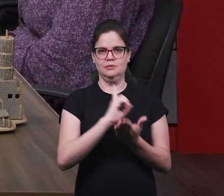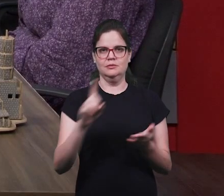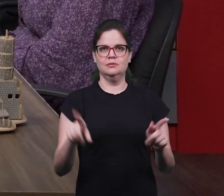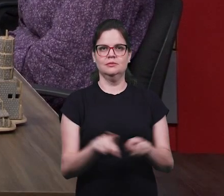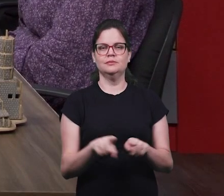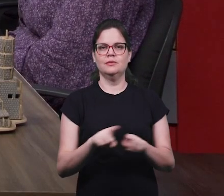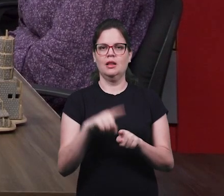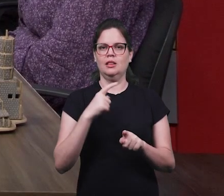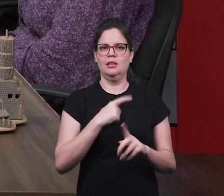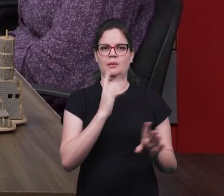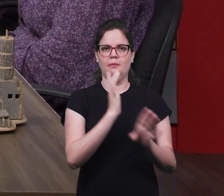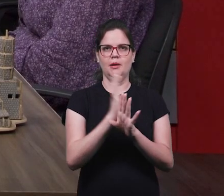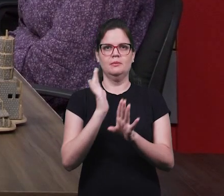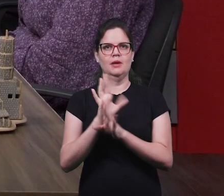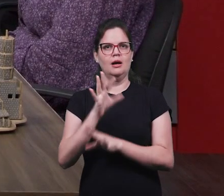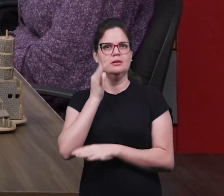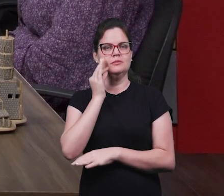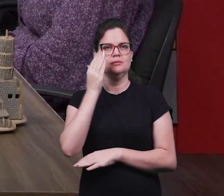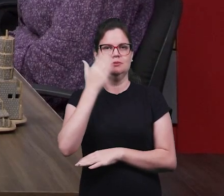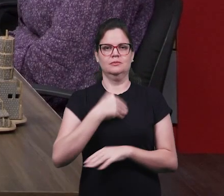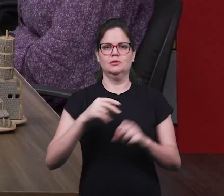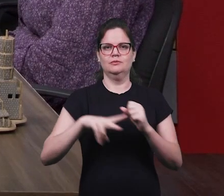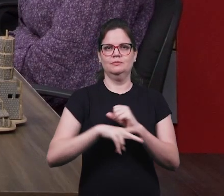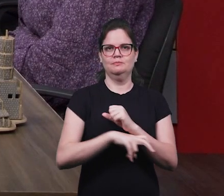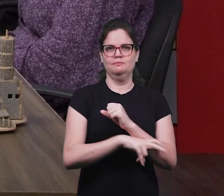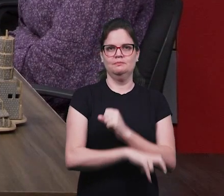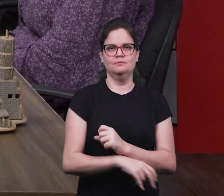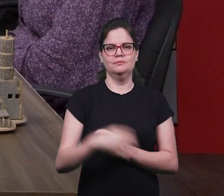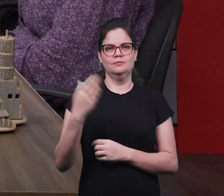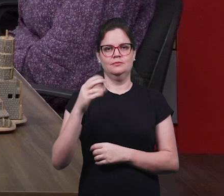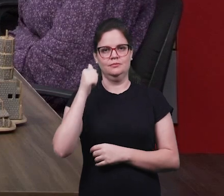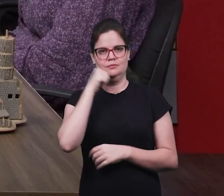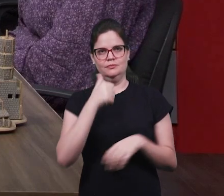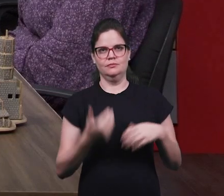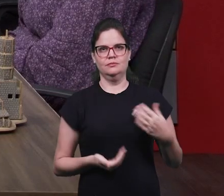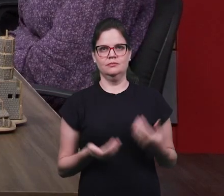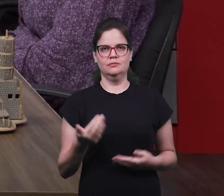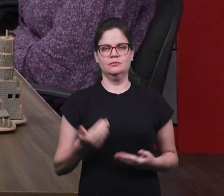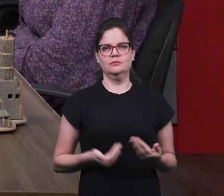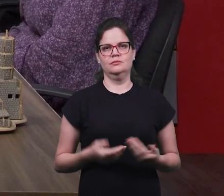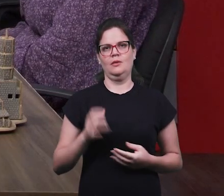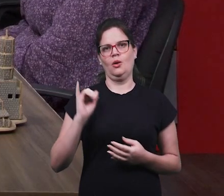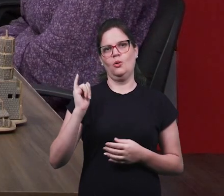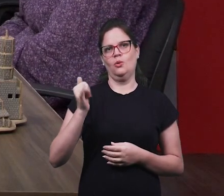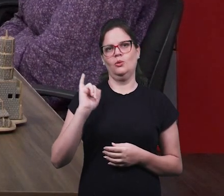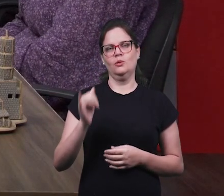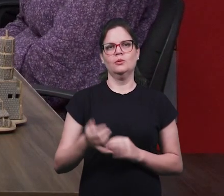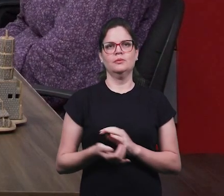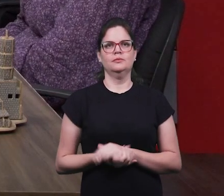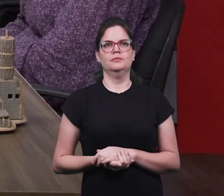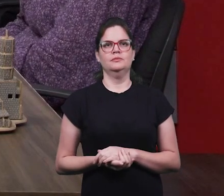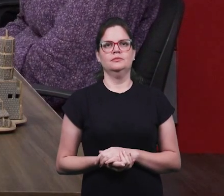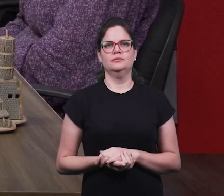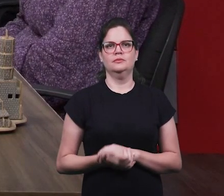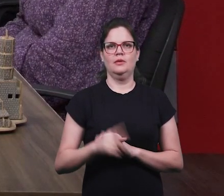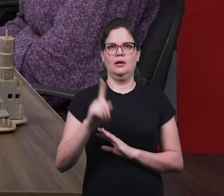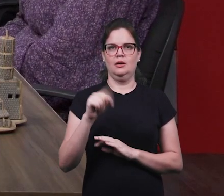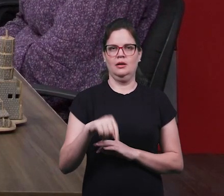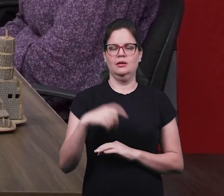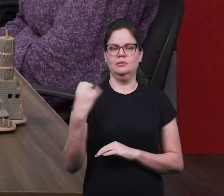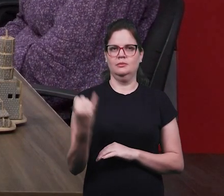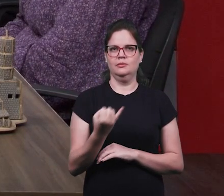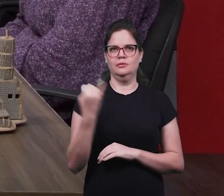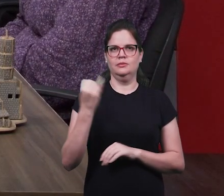e tem os achados, né? E essa história que a irmã Jurama contou aqui é